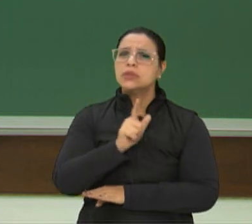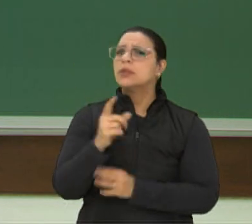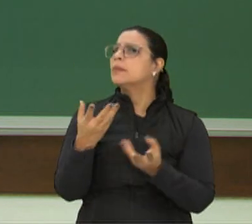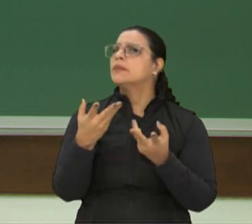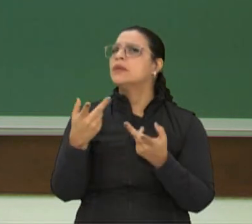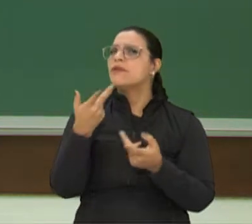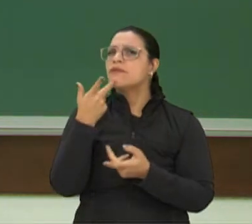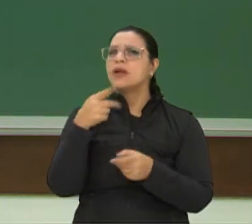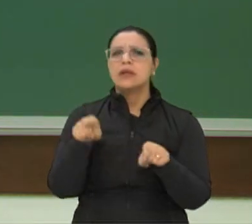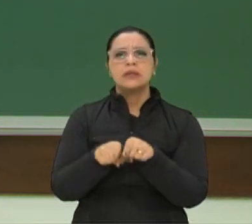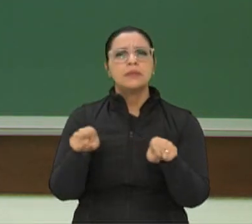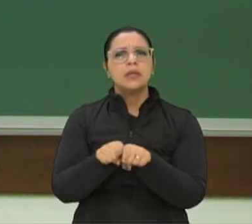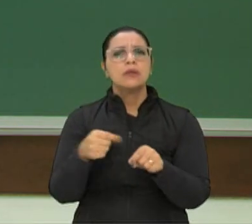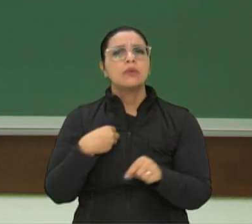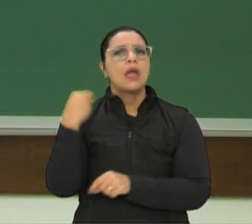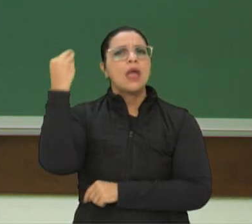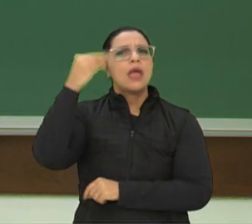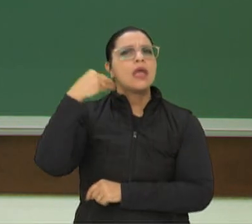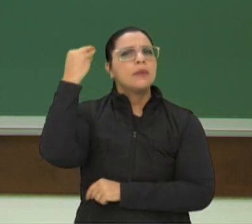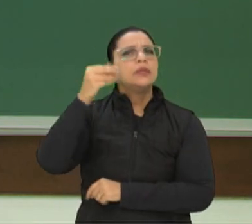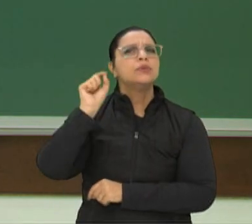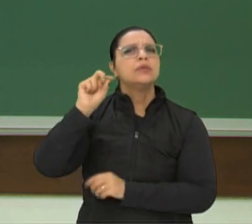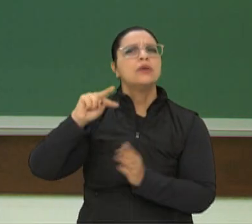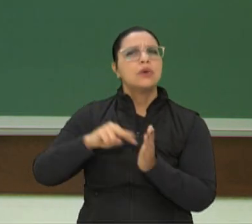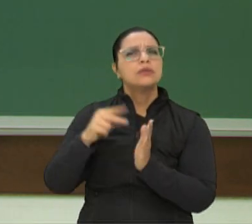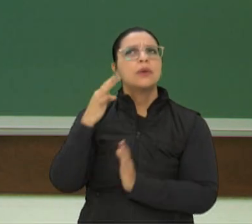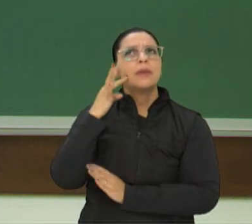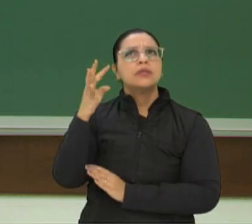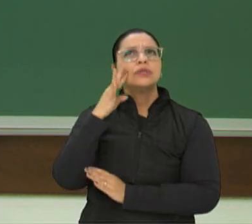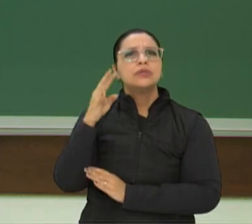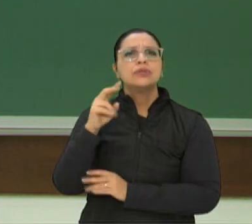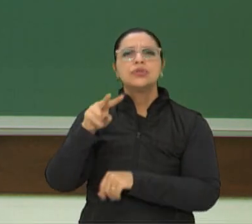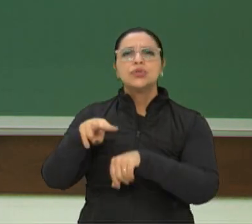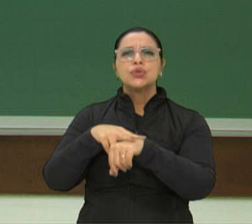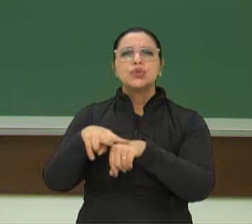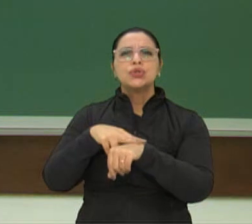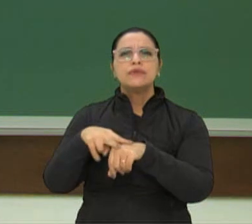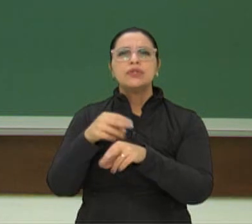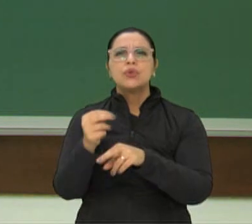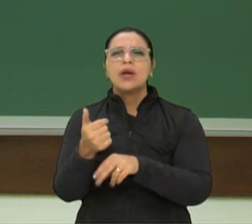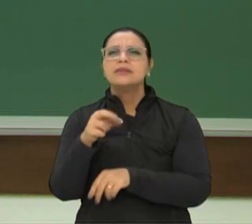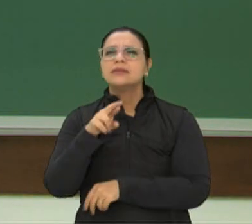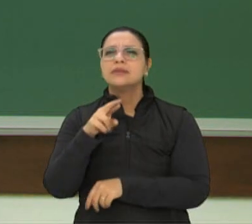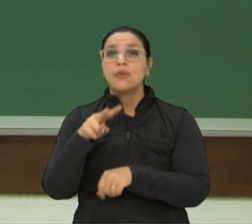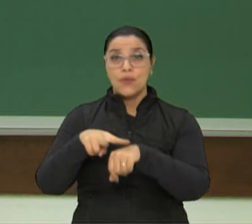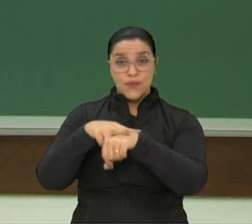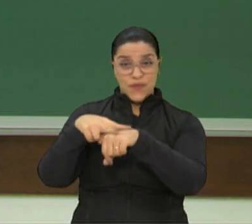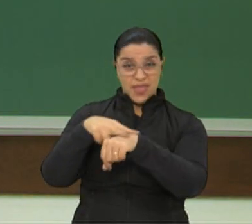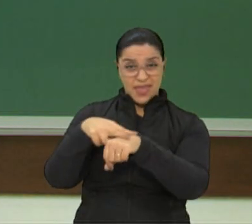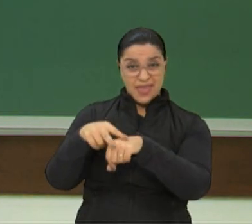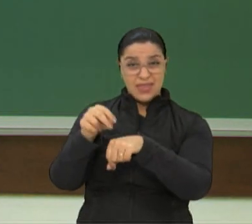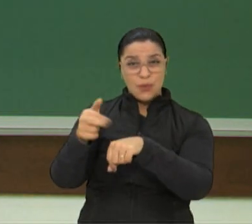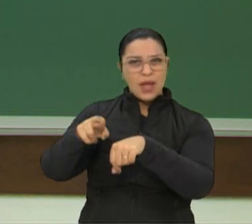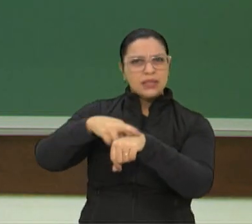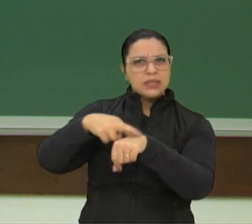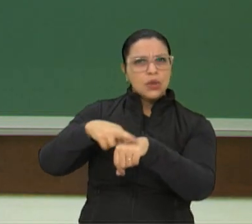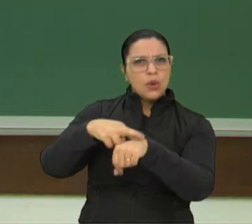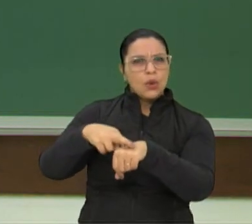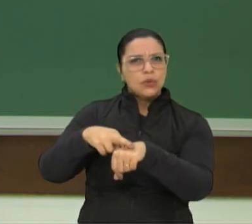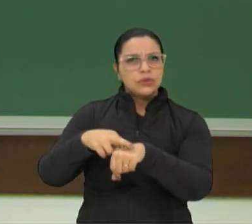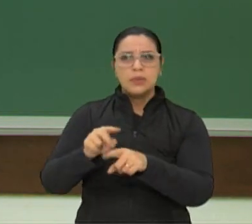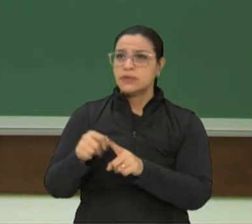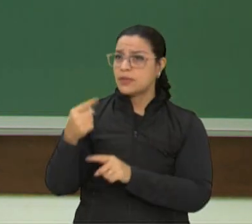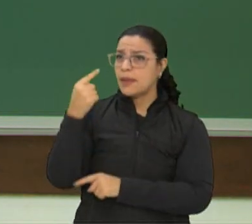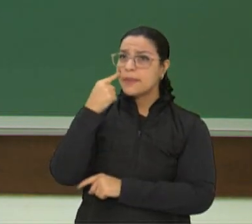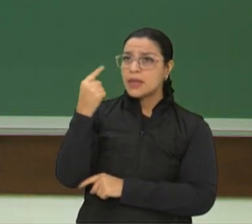maravilha, refutamos, né, o empirismo, diga lá. Professor, eu consigo pensar em um verde meio arroxado? Eu falei: ué, mas para você pensar